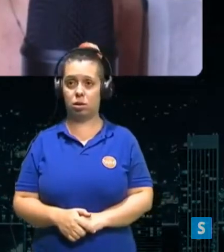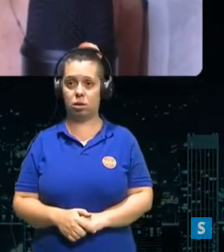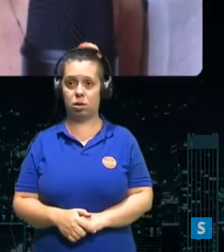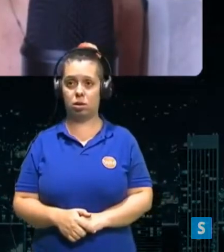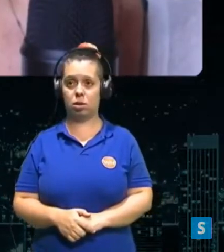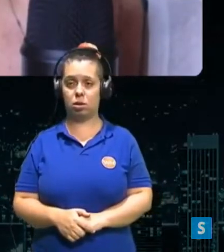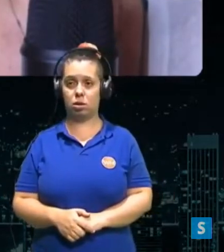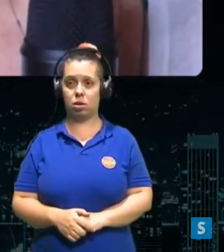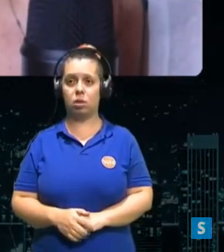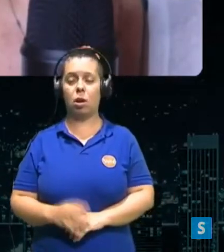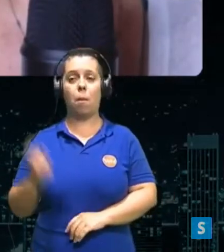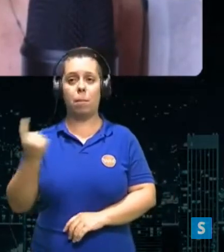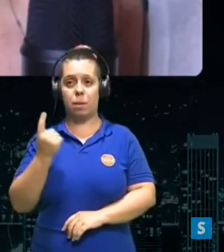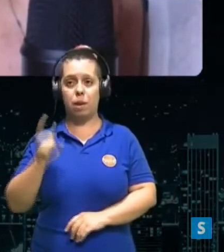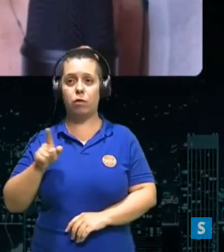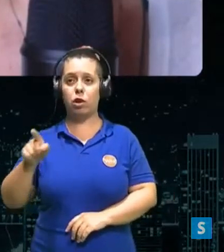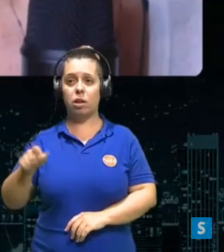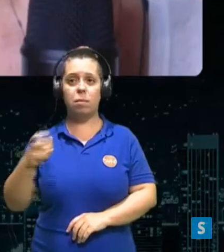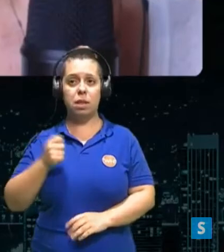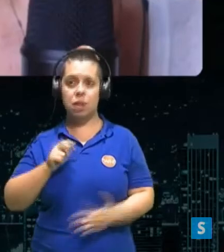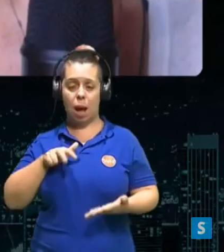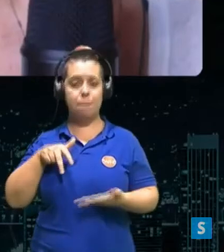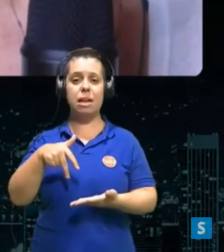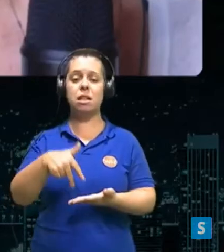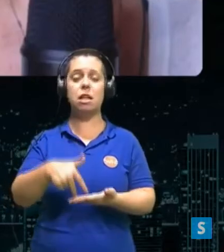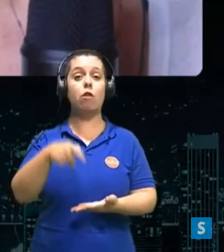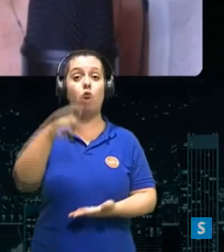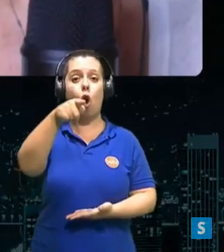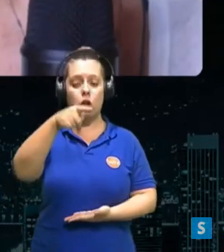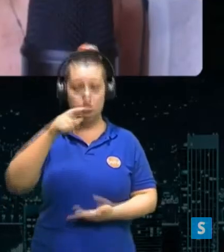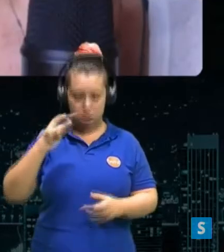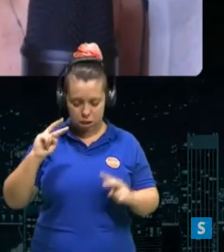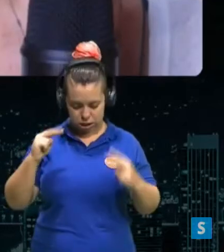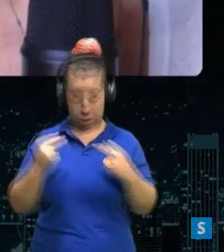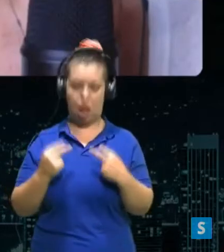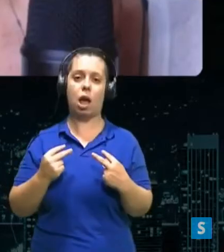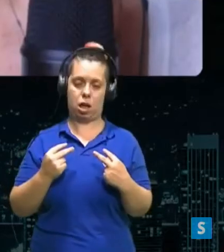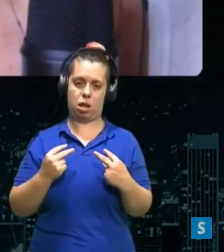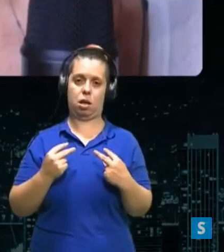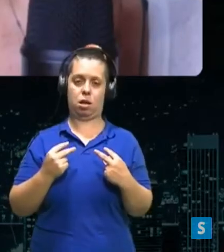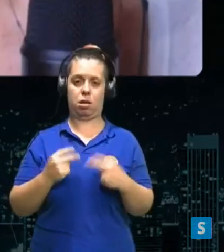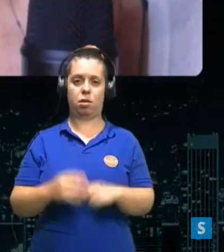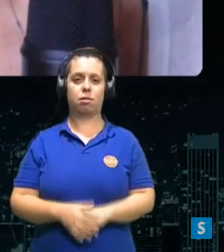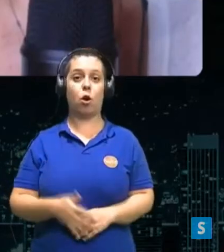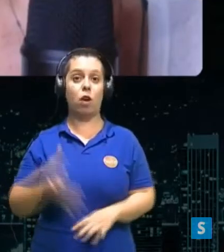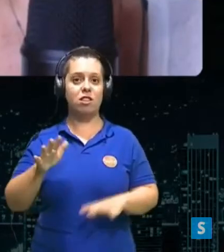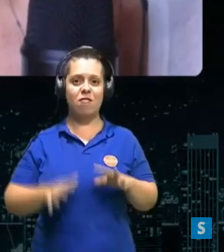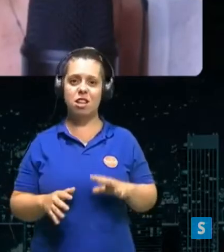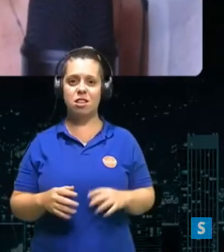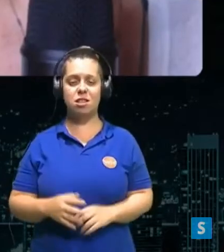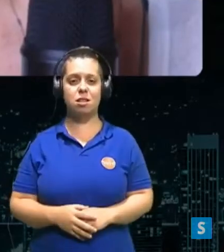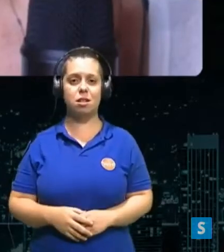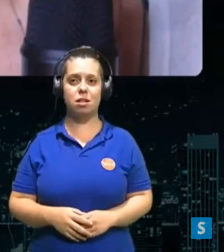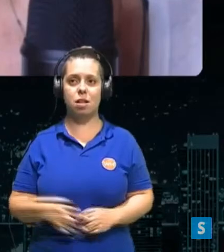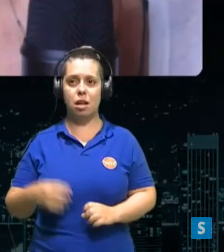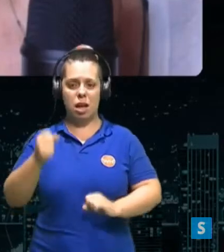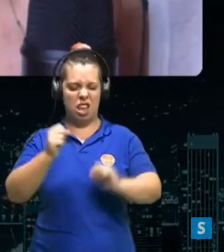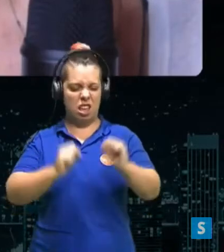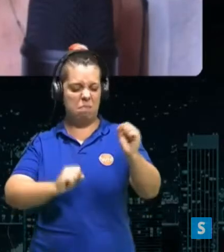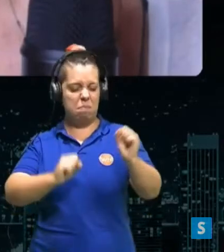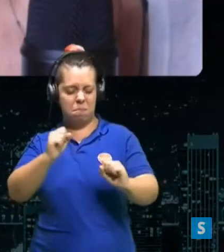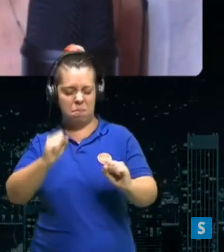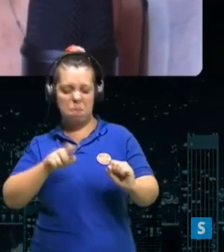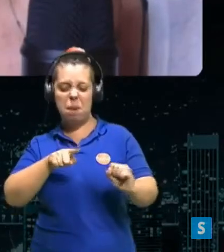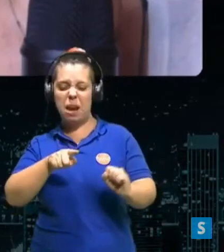você tem que se apresentar de maneira correta para o mundo e tem muitas empresas que são super atraente